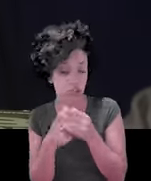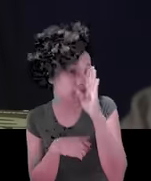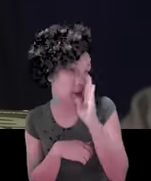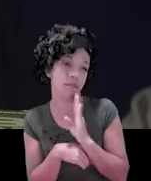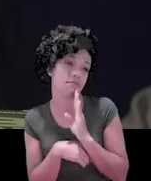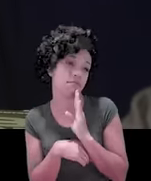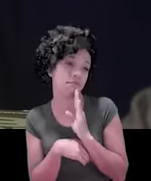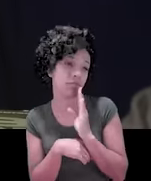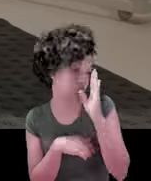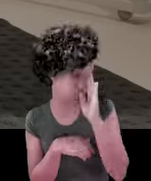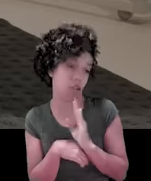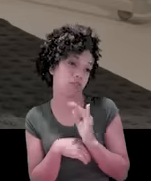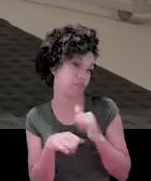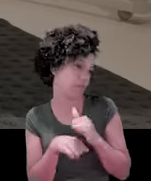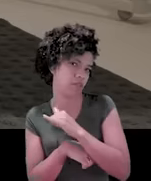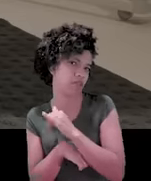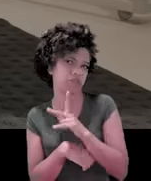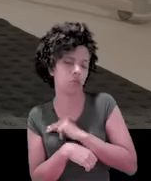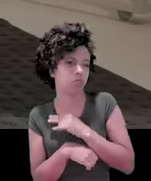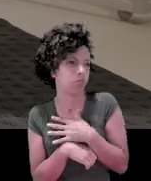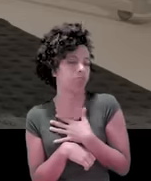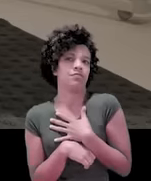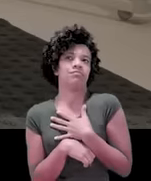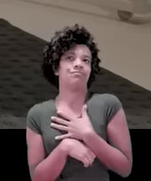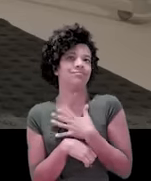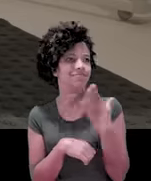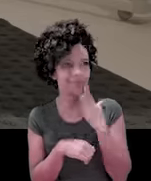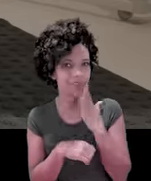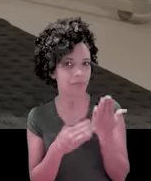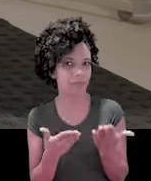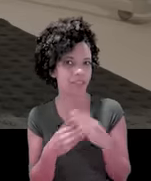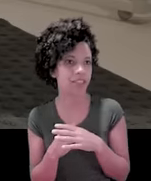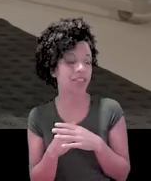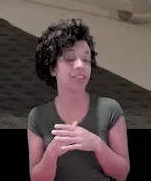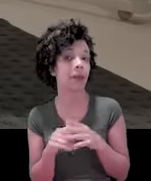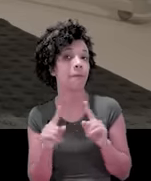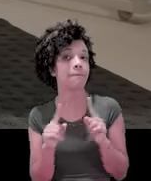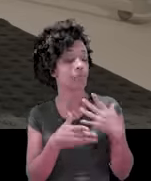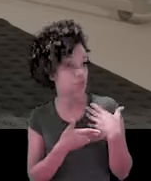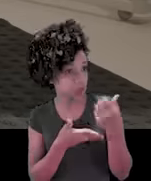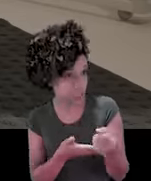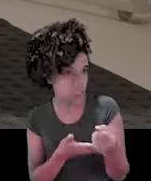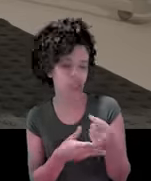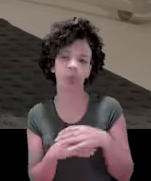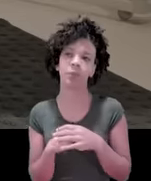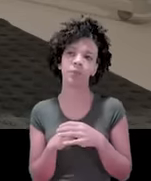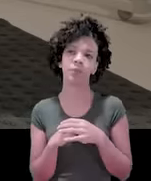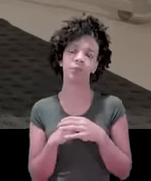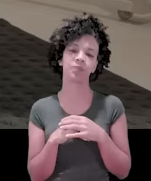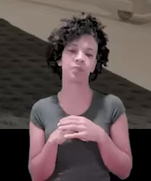graça meu de graça para ver o leite e a Carvalho caro e ainda assim no resgate